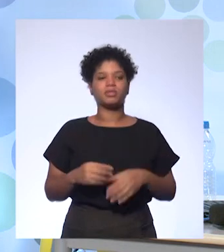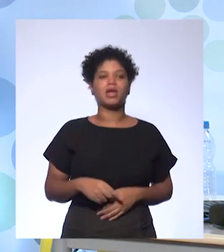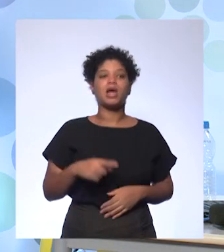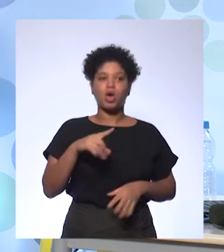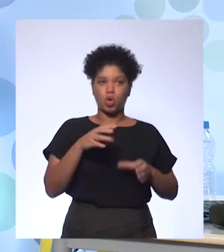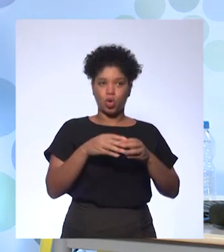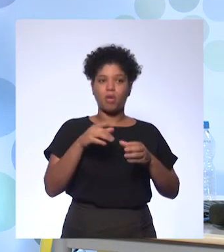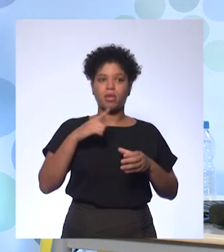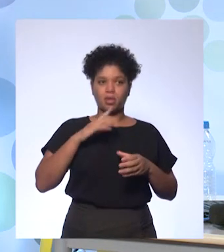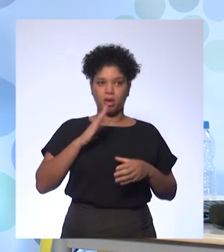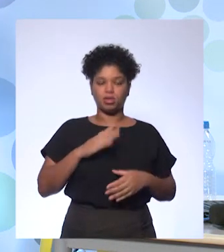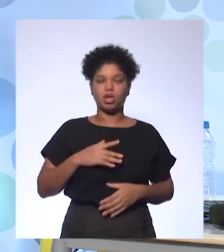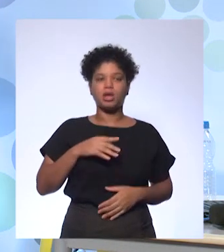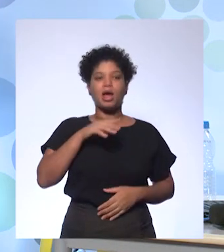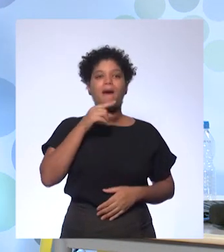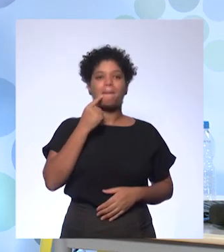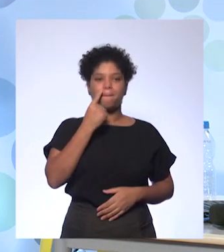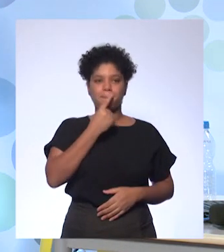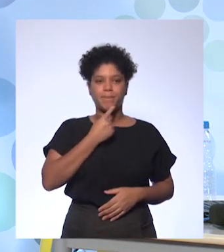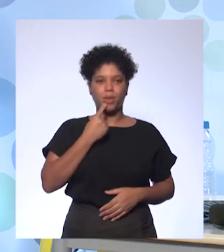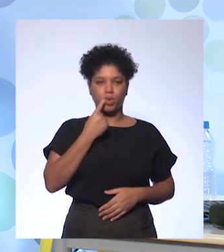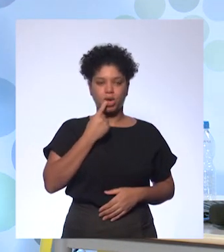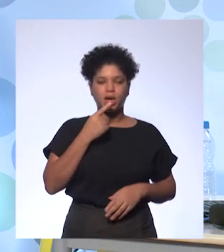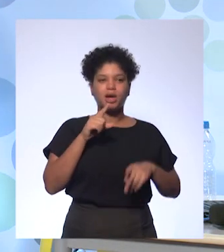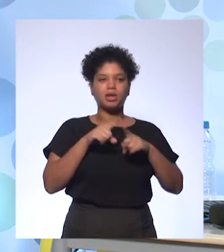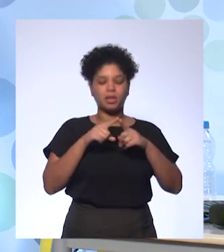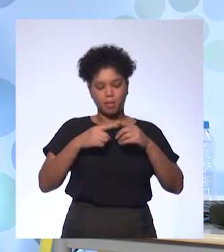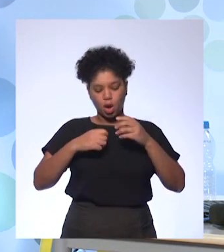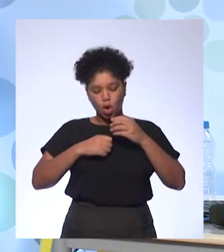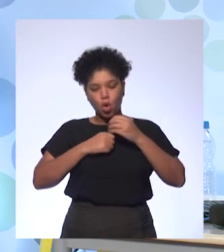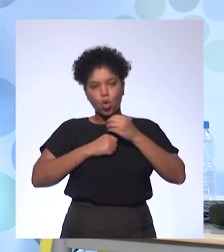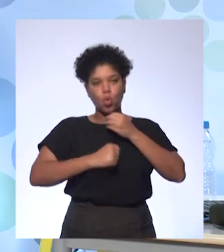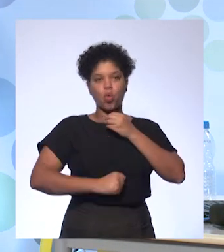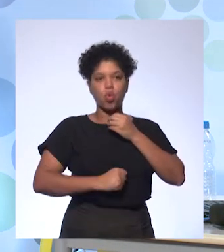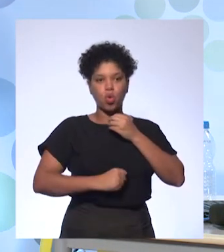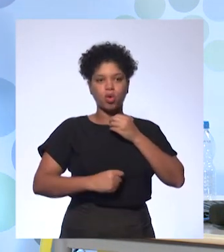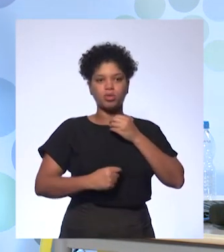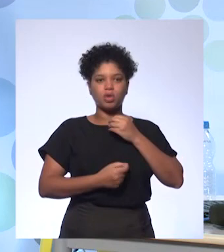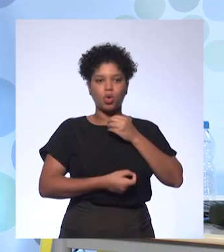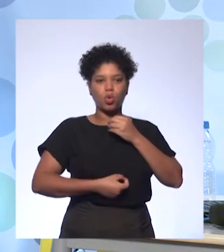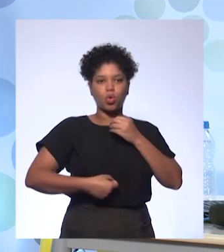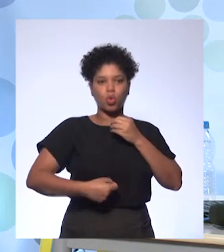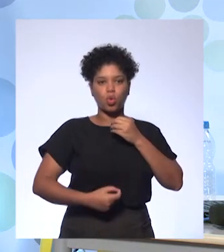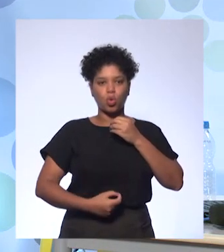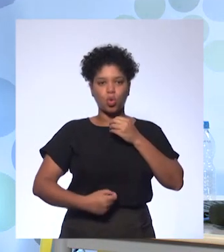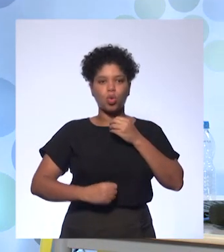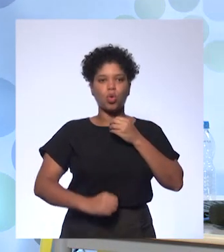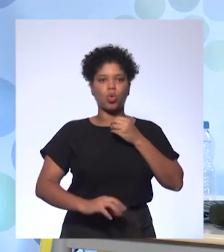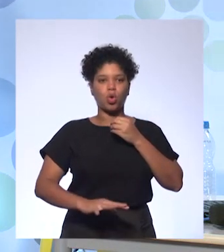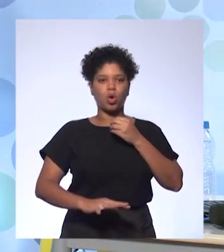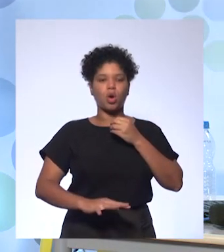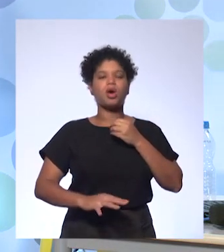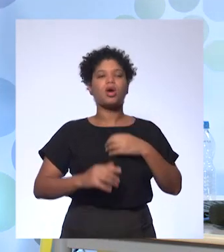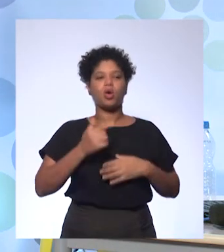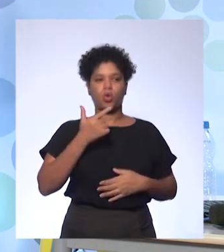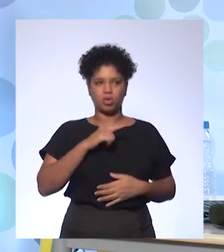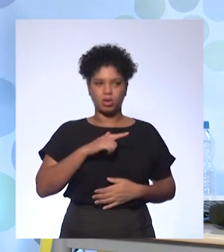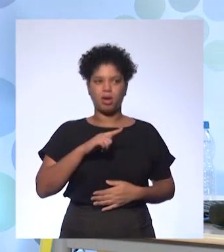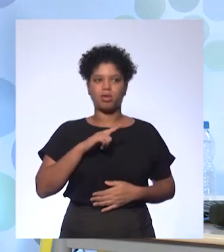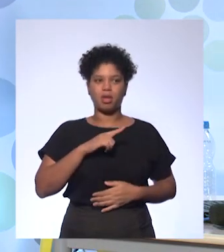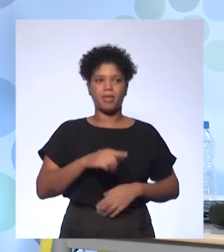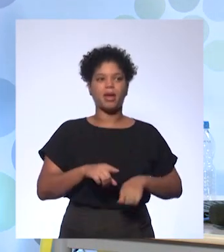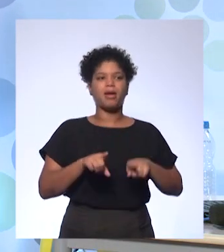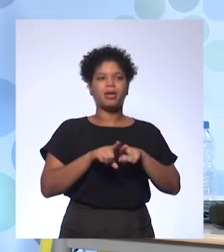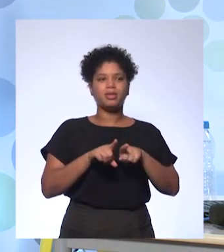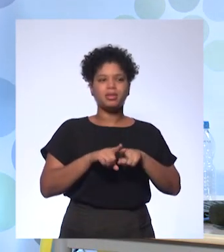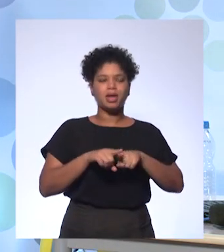e ânus, tá? E também eles têm os gânglios nervosos, né? Então, não é difuso, aquela rede difusa,